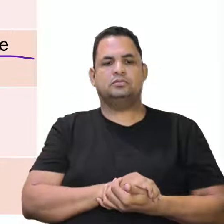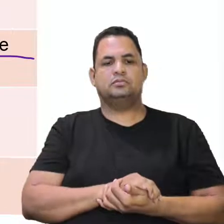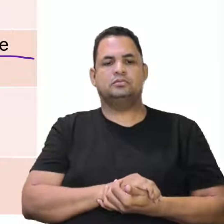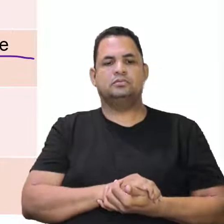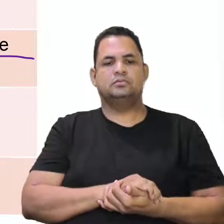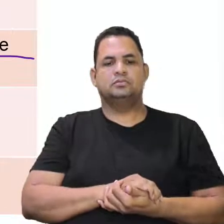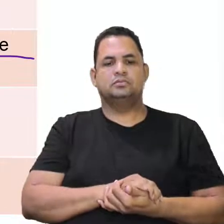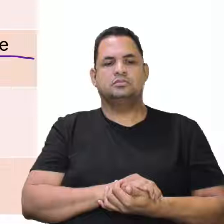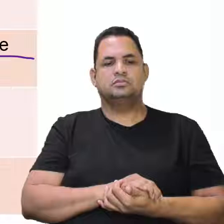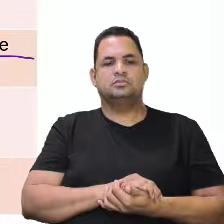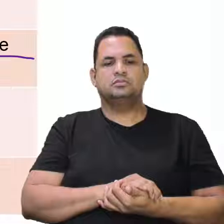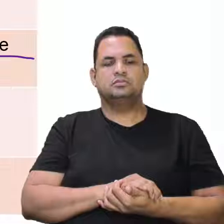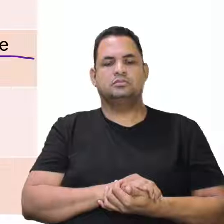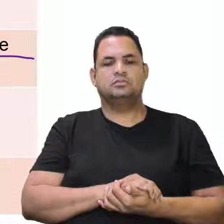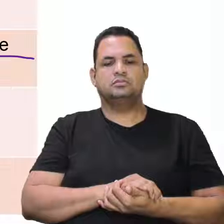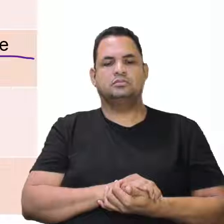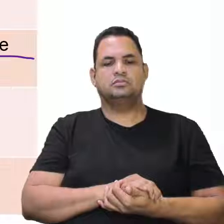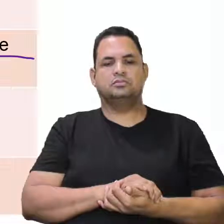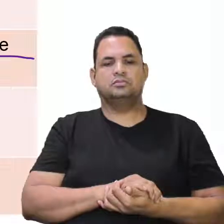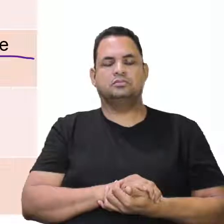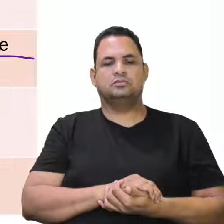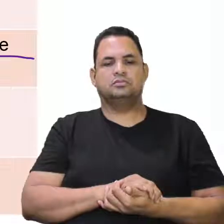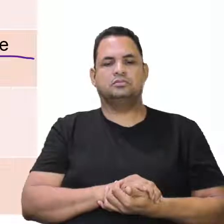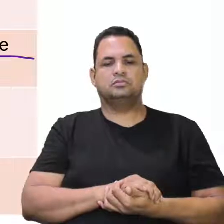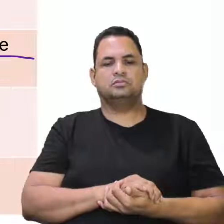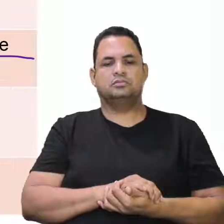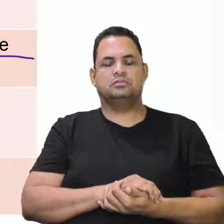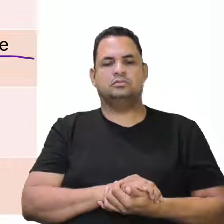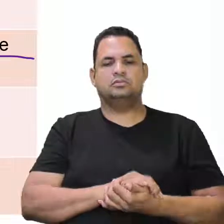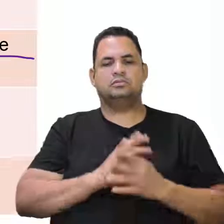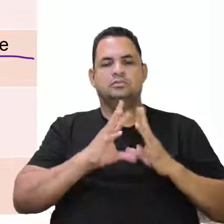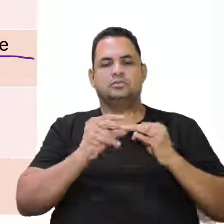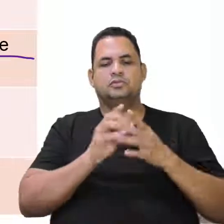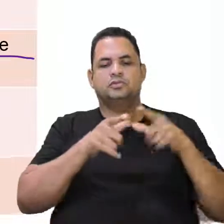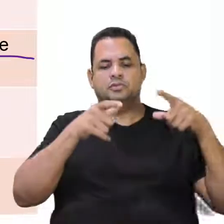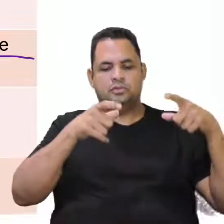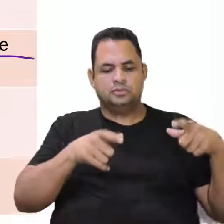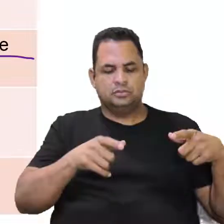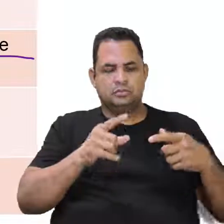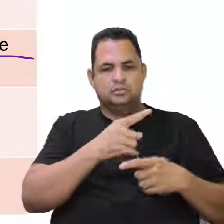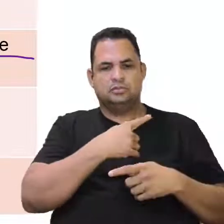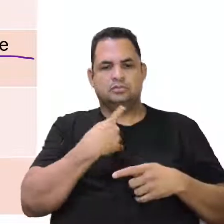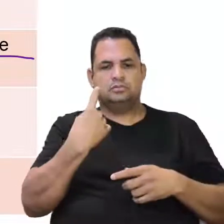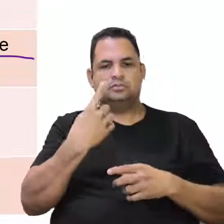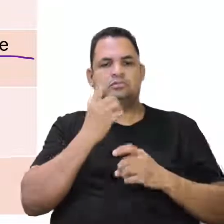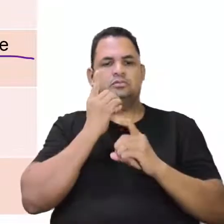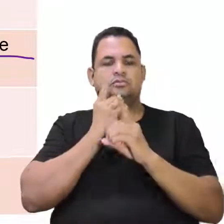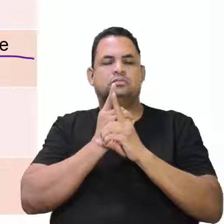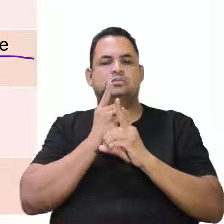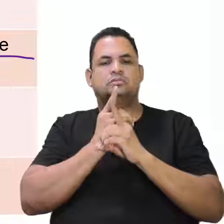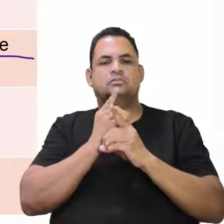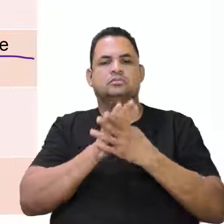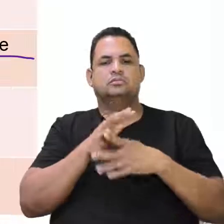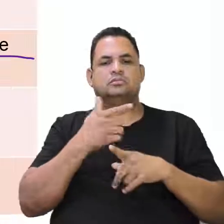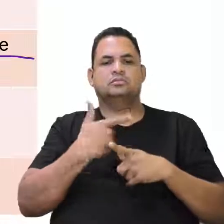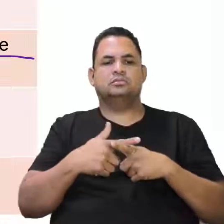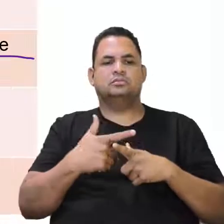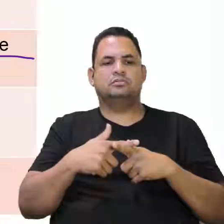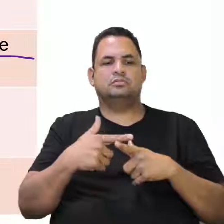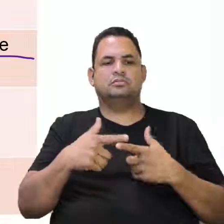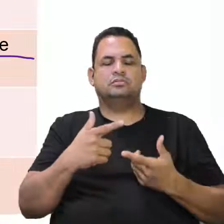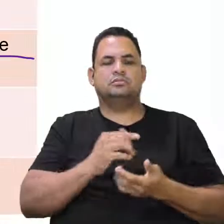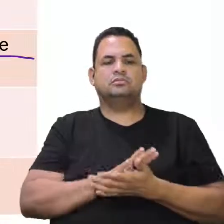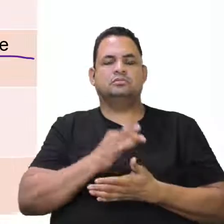Everywhere we will find problems. Todo lugar nós encontraremos